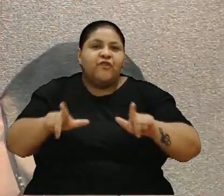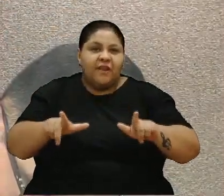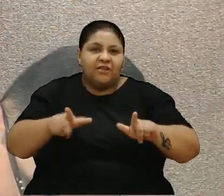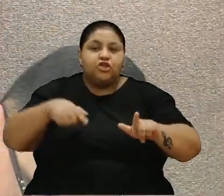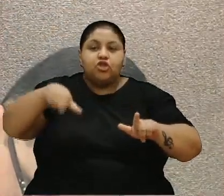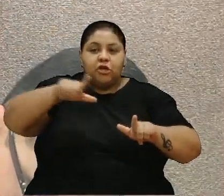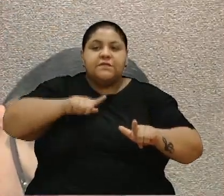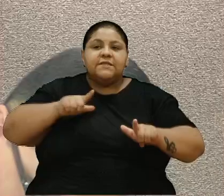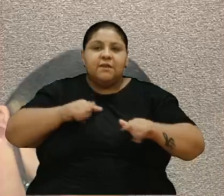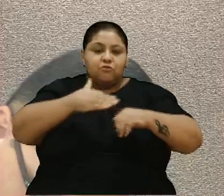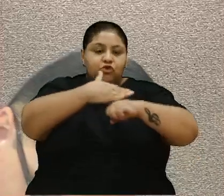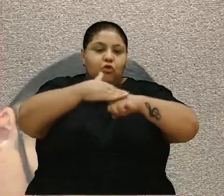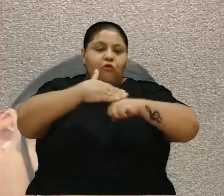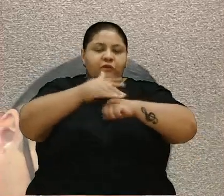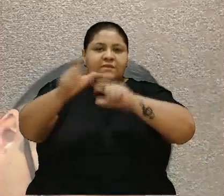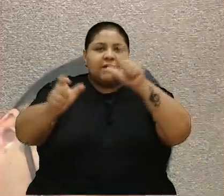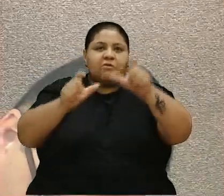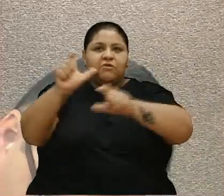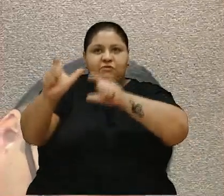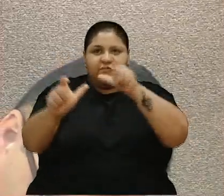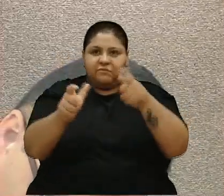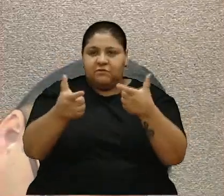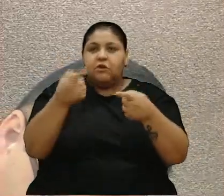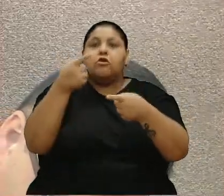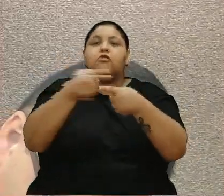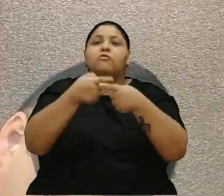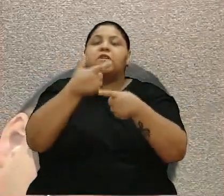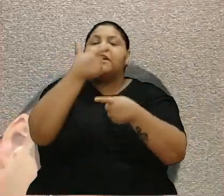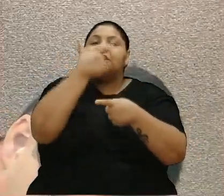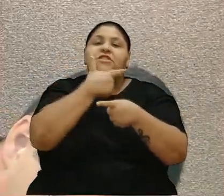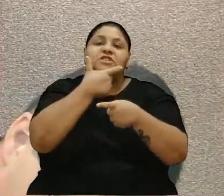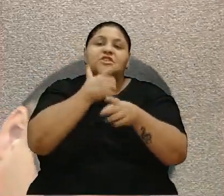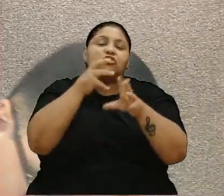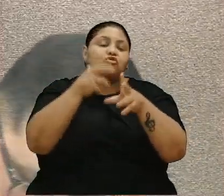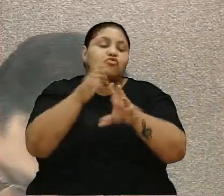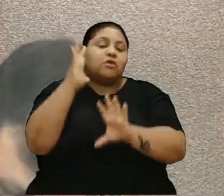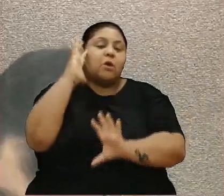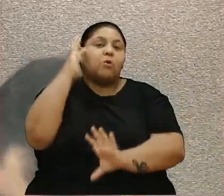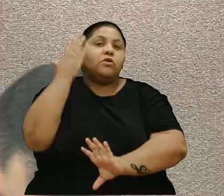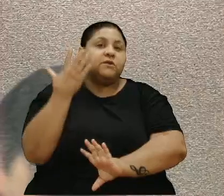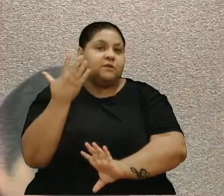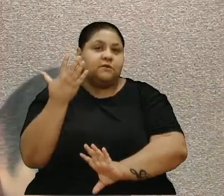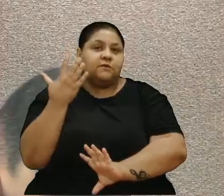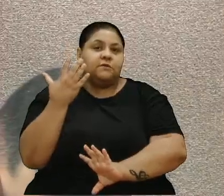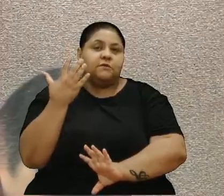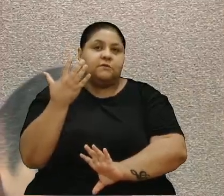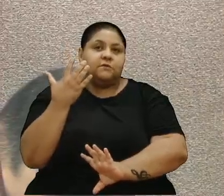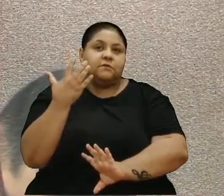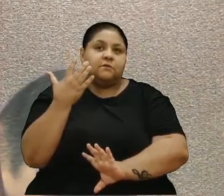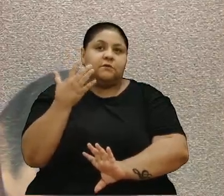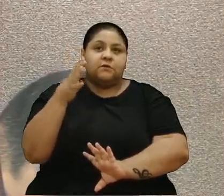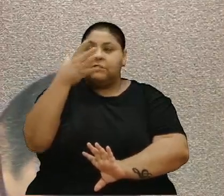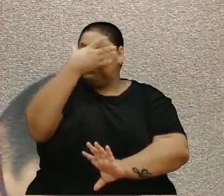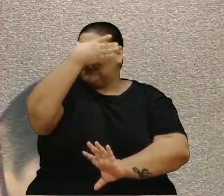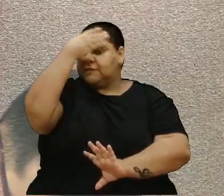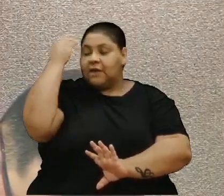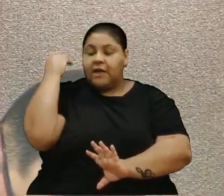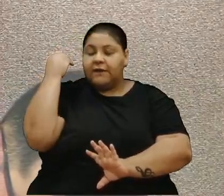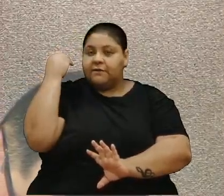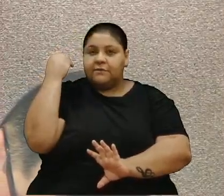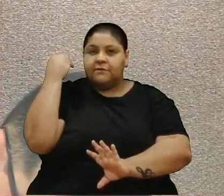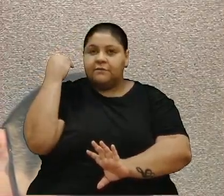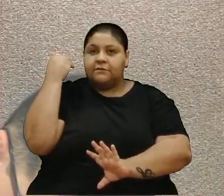pessoas. Por quê? Na maioria das vezes a gente acha que tudo está acontecendo, vai deixando passar, foi um fato